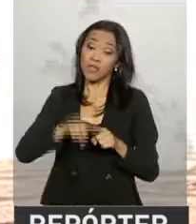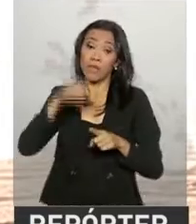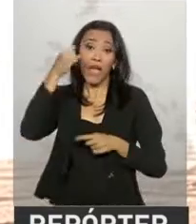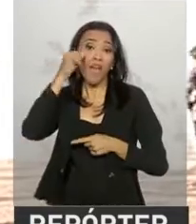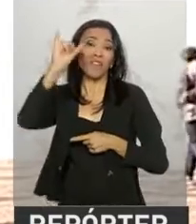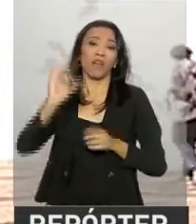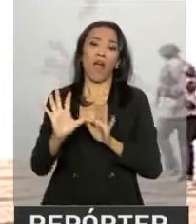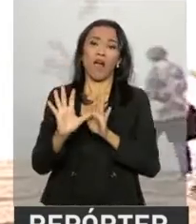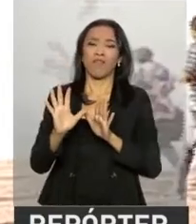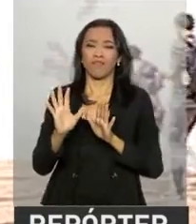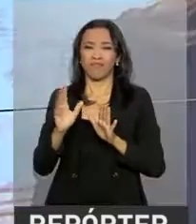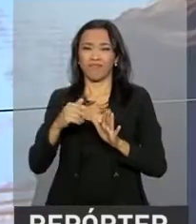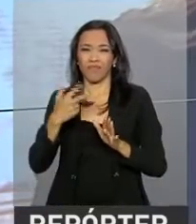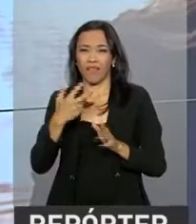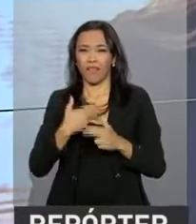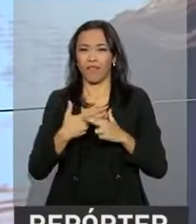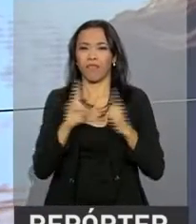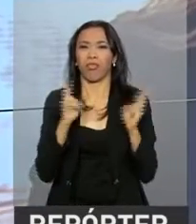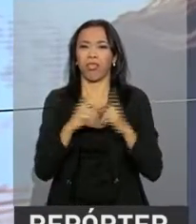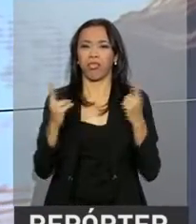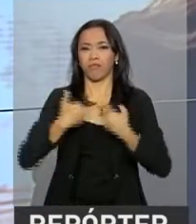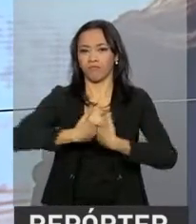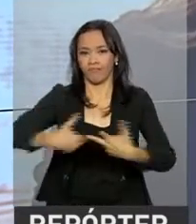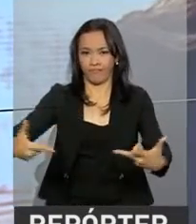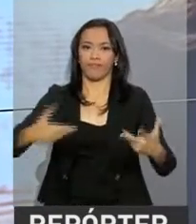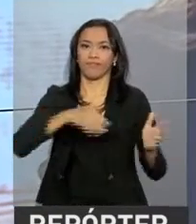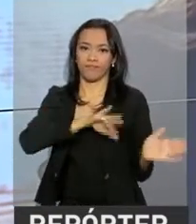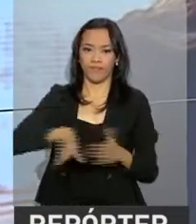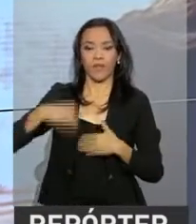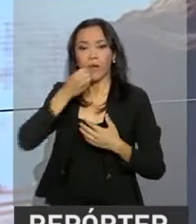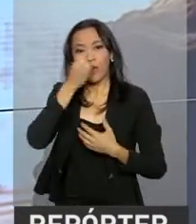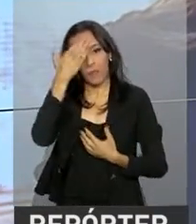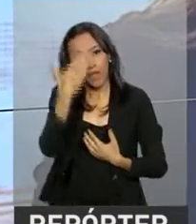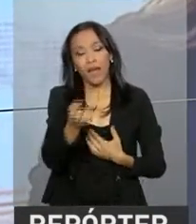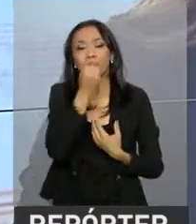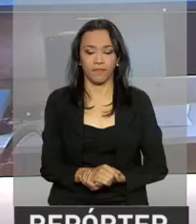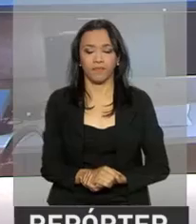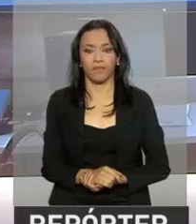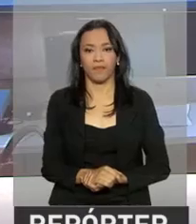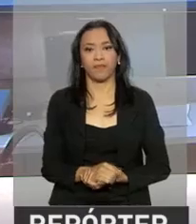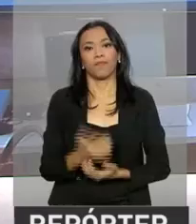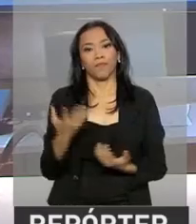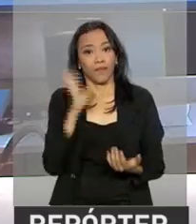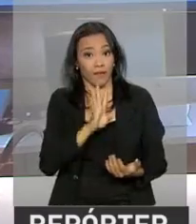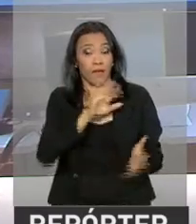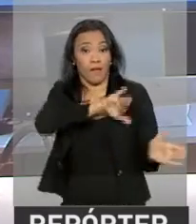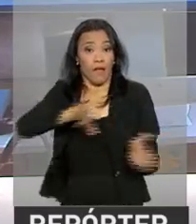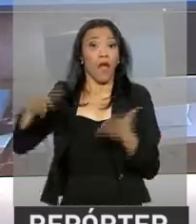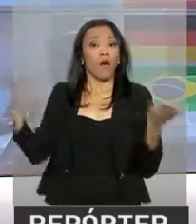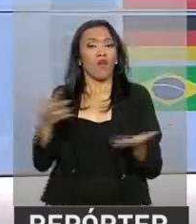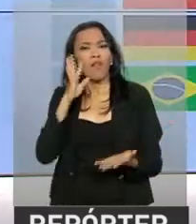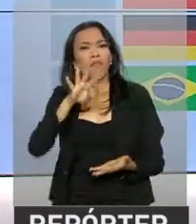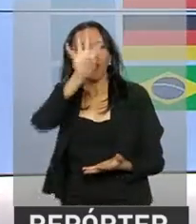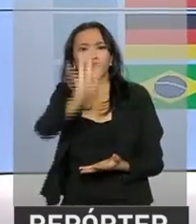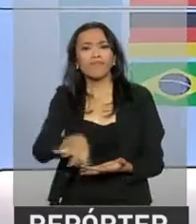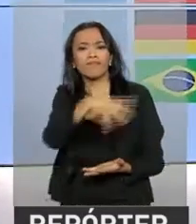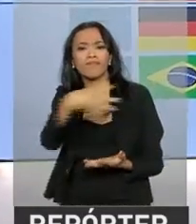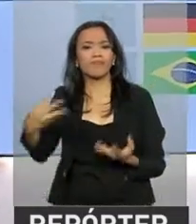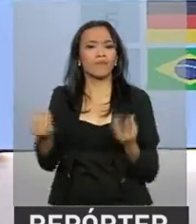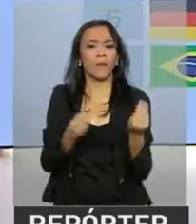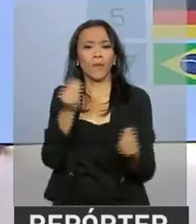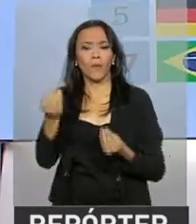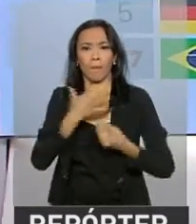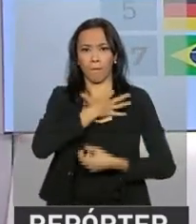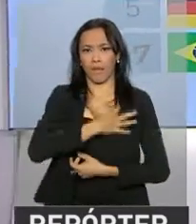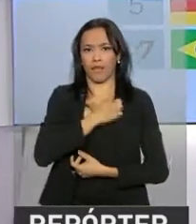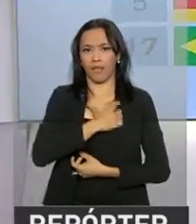as fraudes. Leandro. Obrigado, Gabi, pelas informações. Um bom trabalho para você aí no Ministério da Saúde. E vamos agora ver como é que está o quadro de medalhas? Vamos colocar aqui no